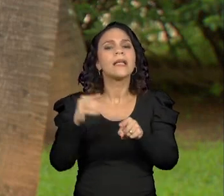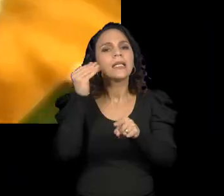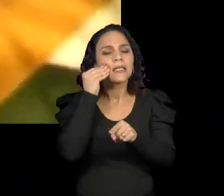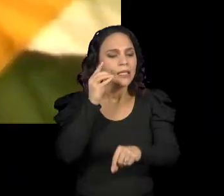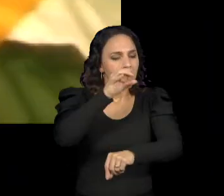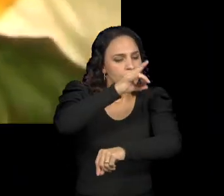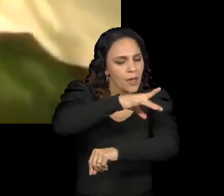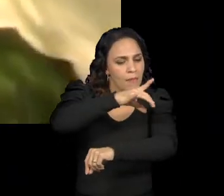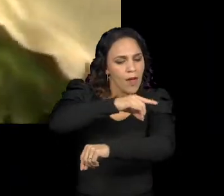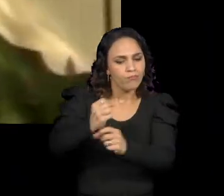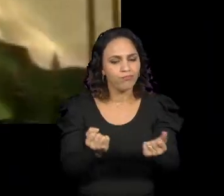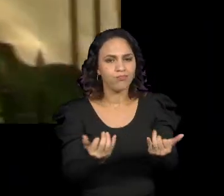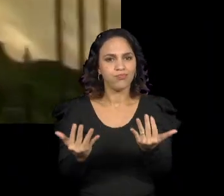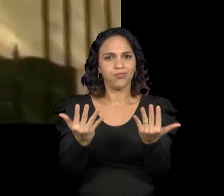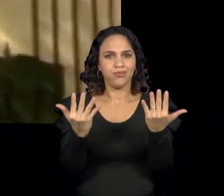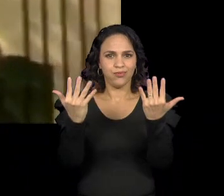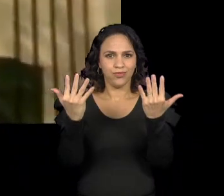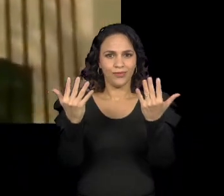florestal.